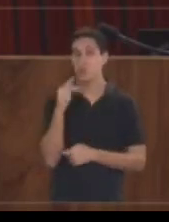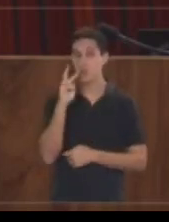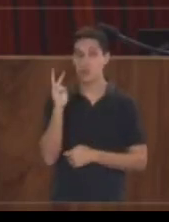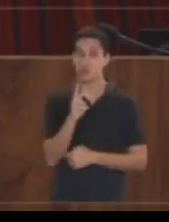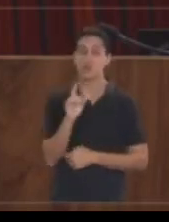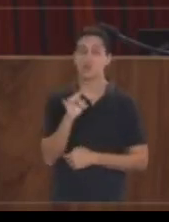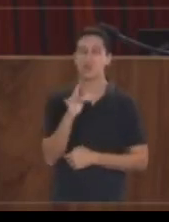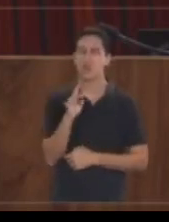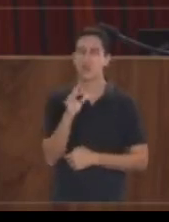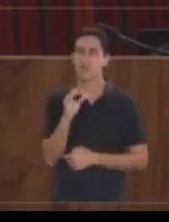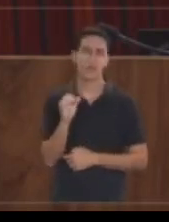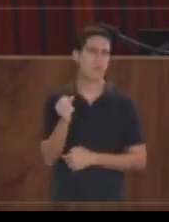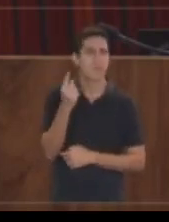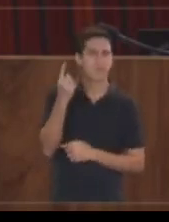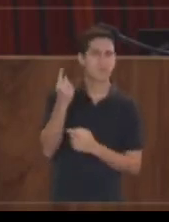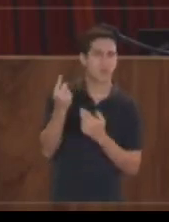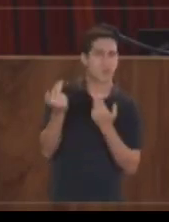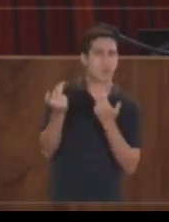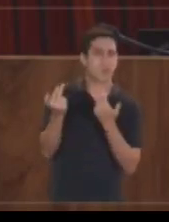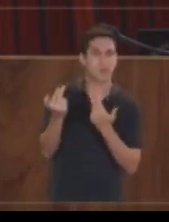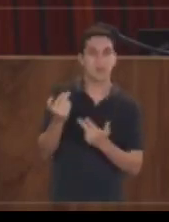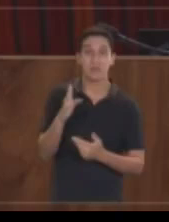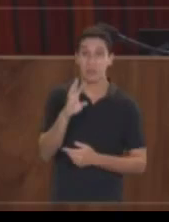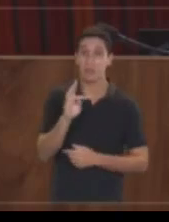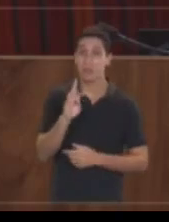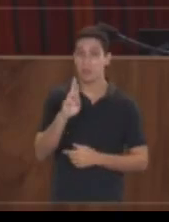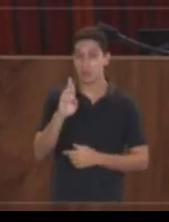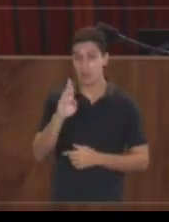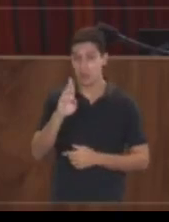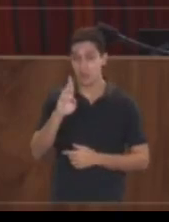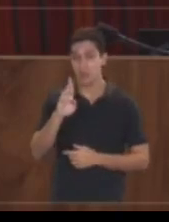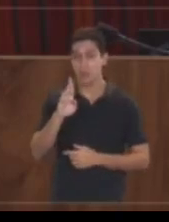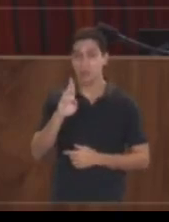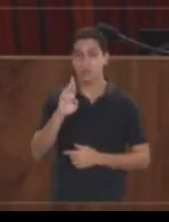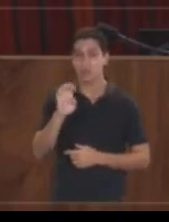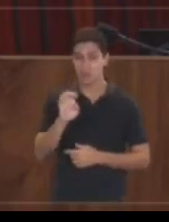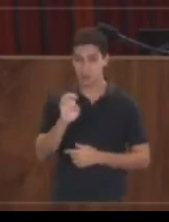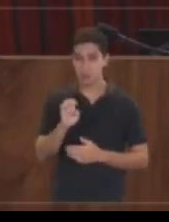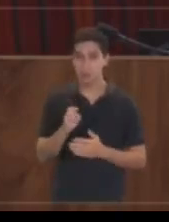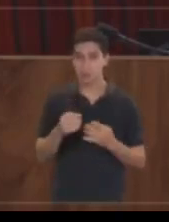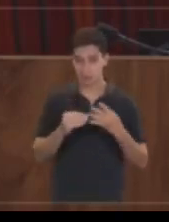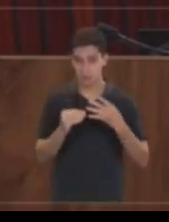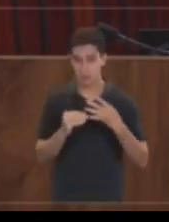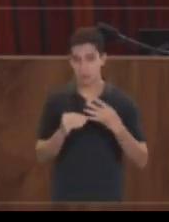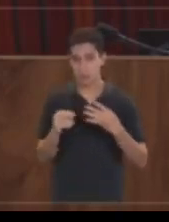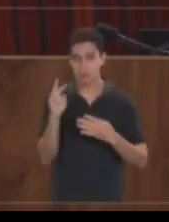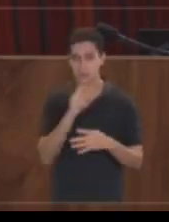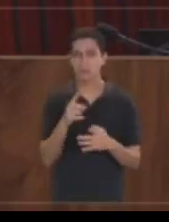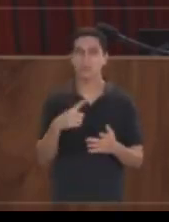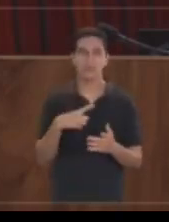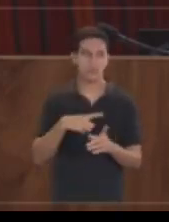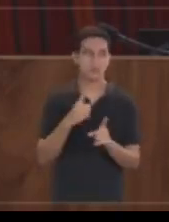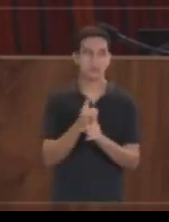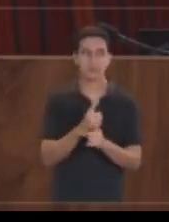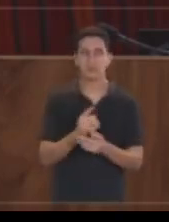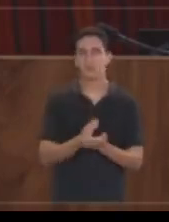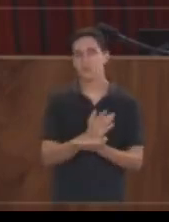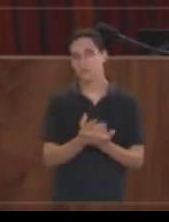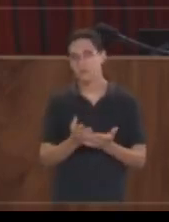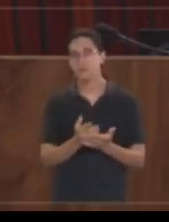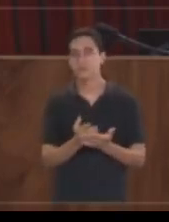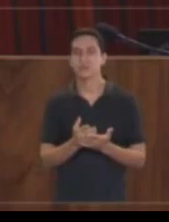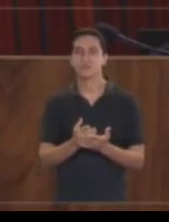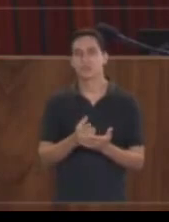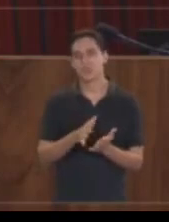mera semelhança, tendo o Tribunal Regional Eleitoral de origem ressaltado que constam gastos com